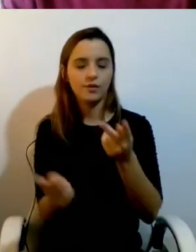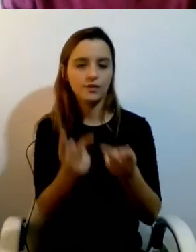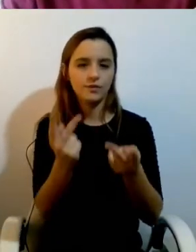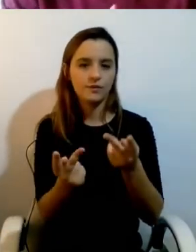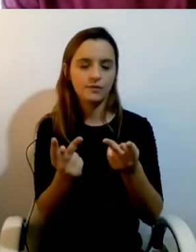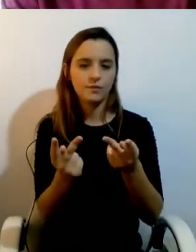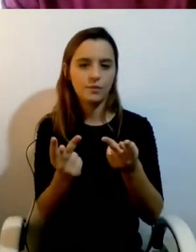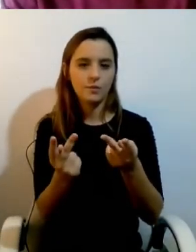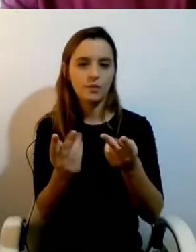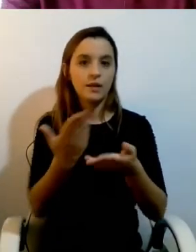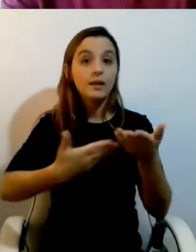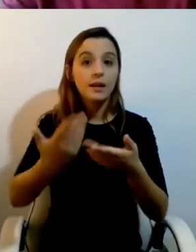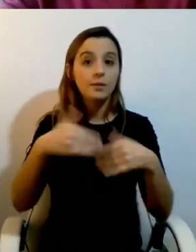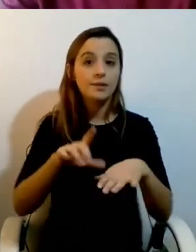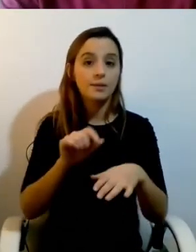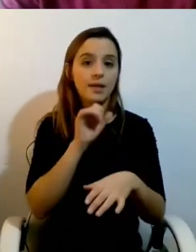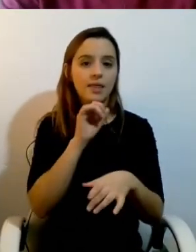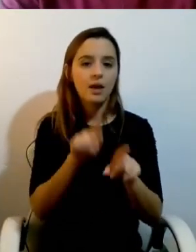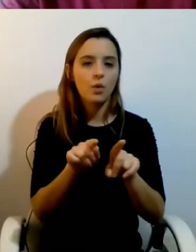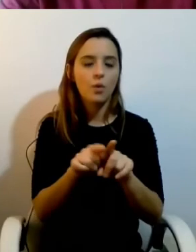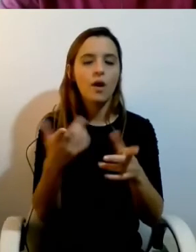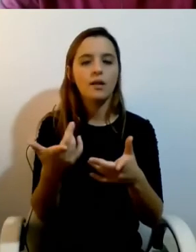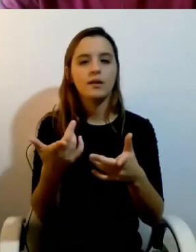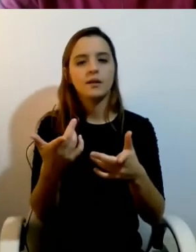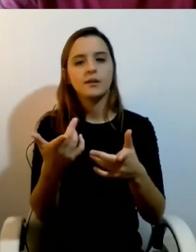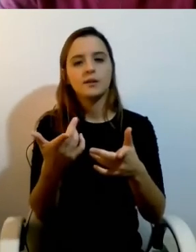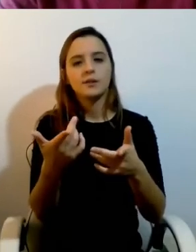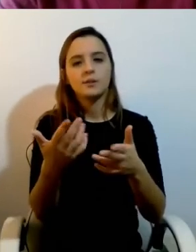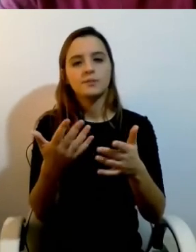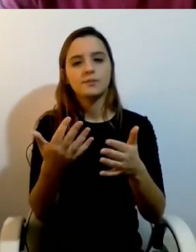para lançar o debate para a legislação que é necessário,